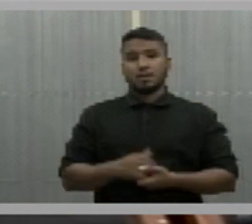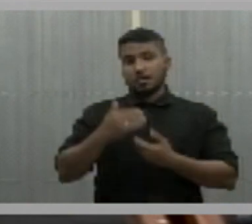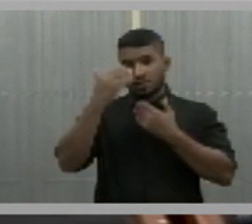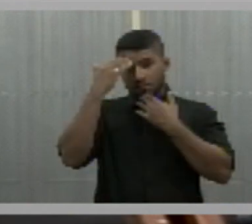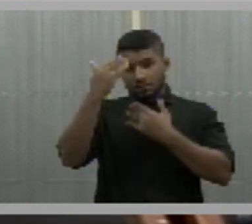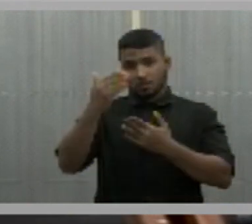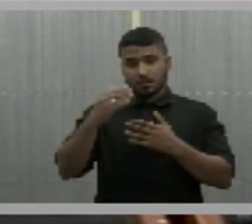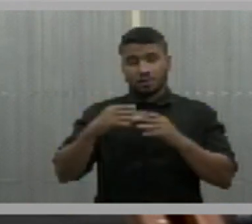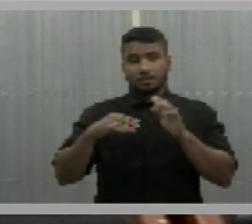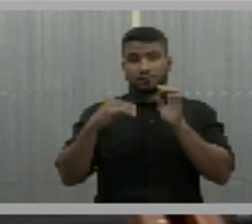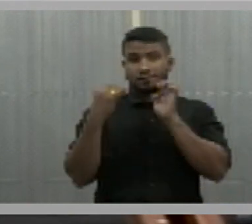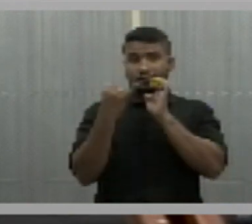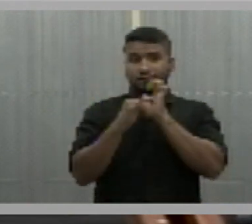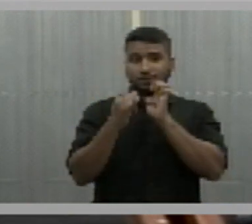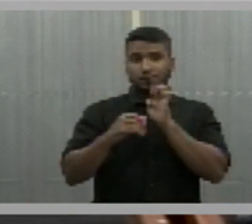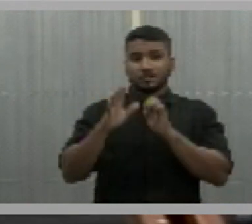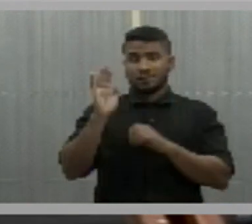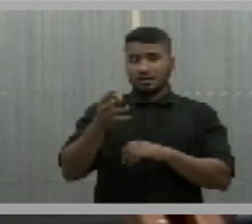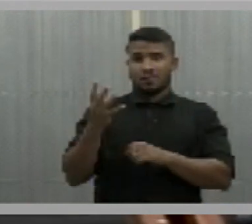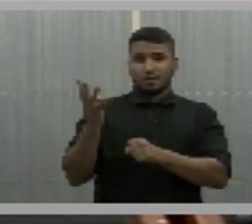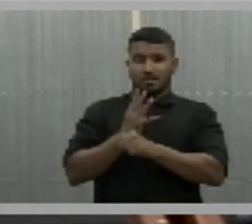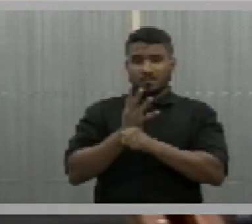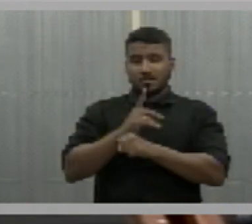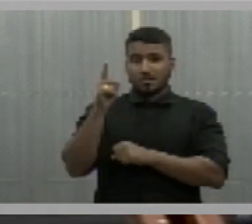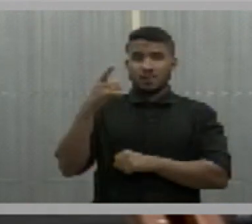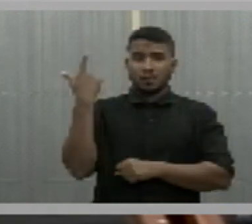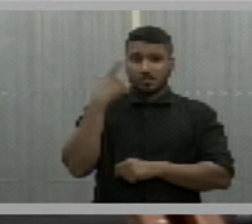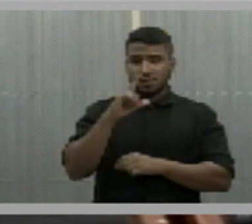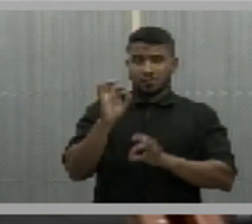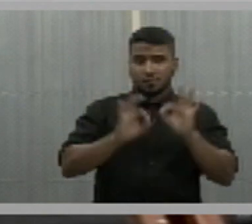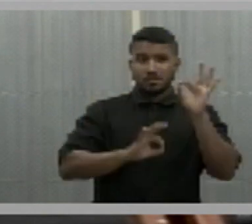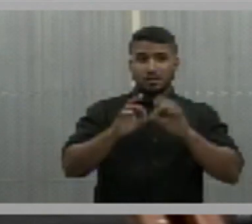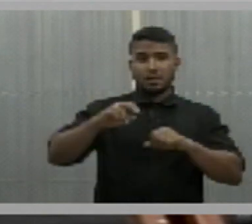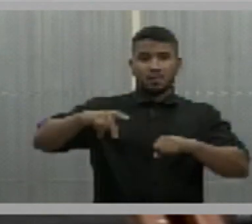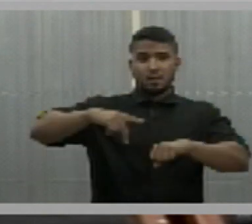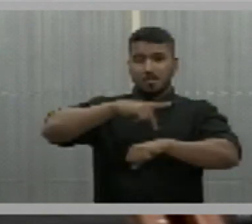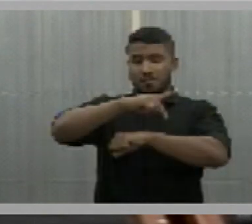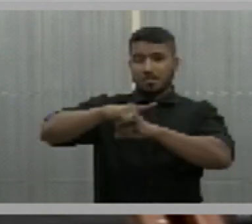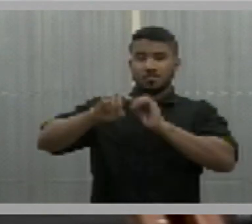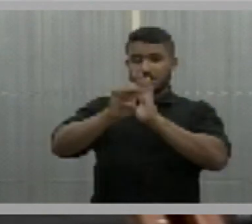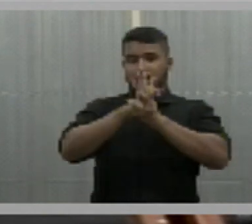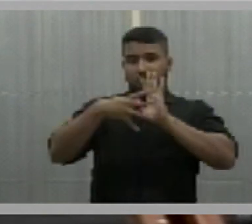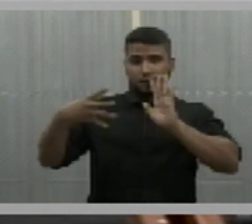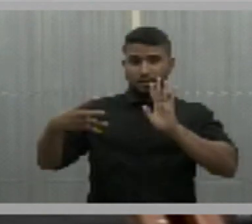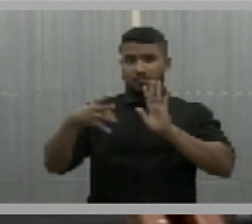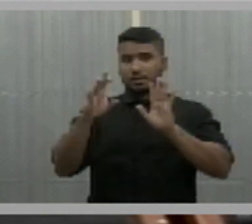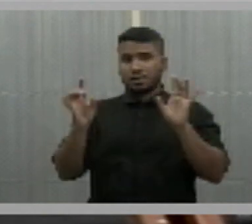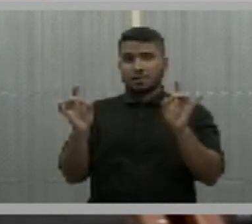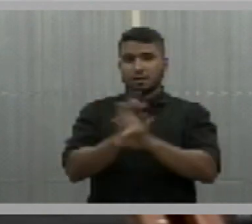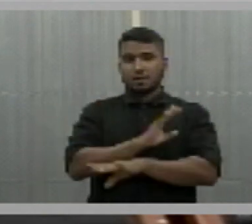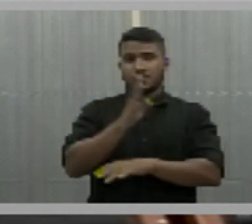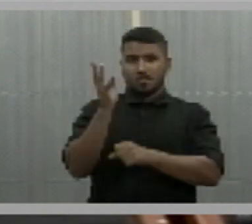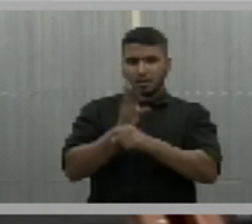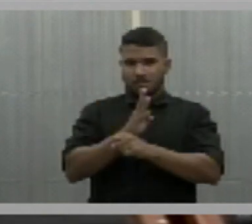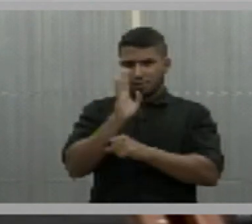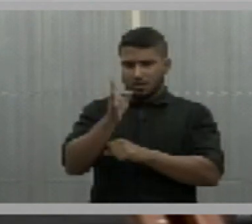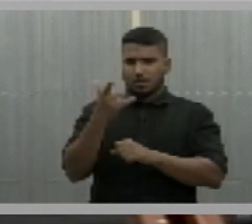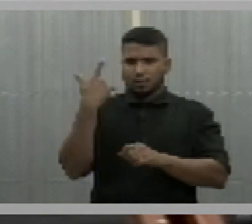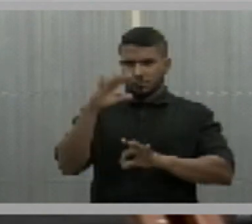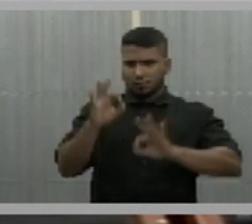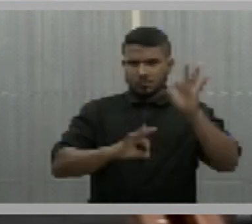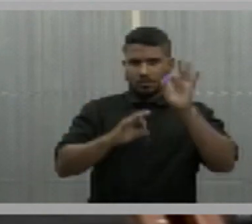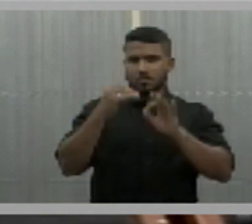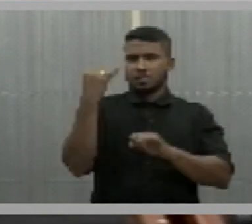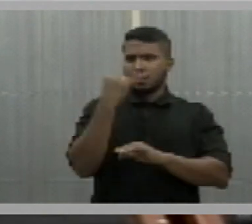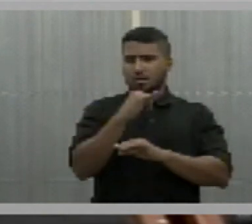agradecer à Equatorial que depois de 4 anos ela conseguiu ligar uma praça de eventos que estava pronta há 4 anos e